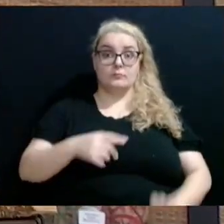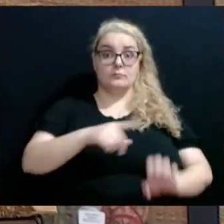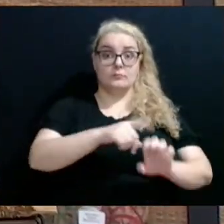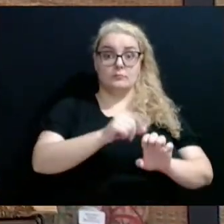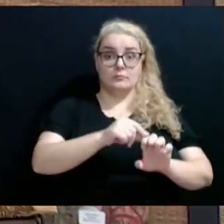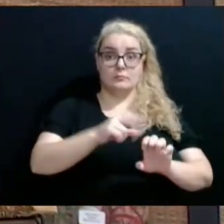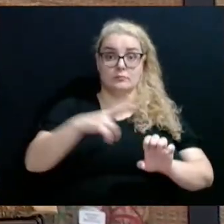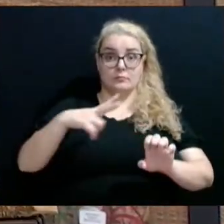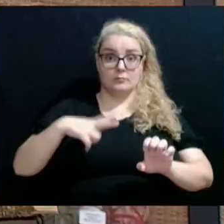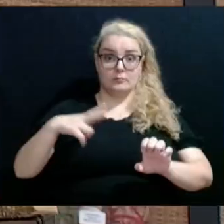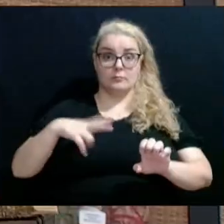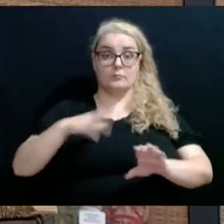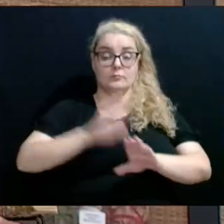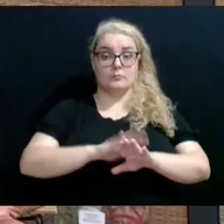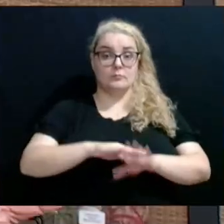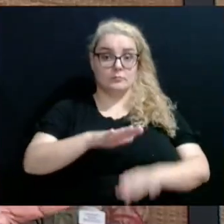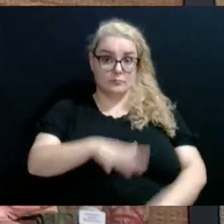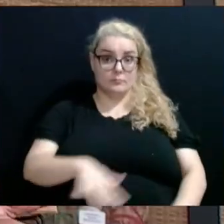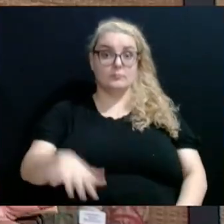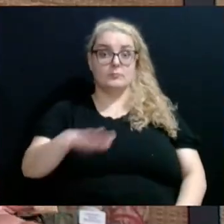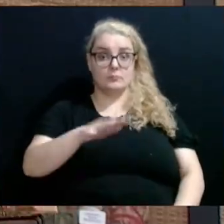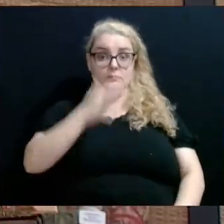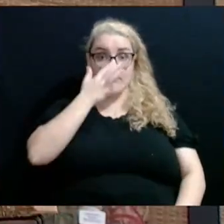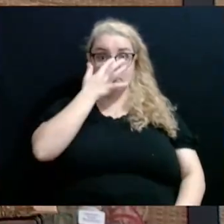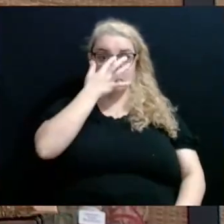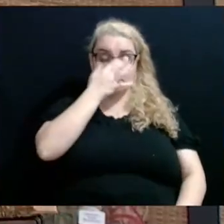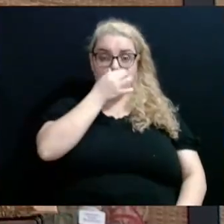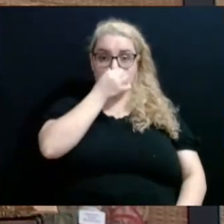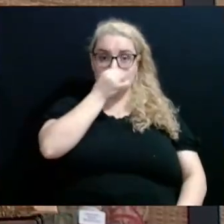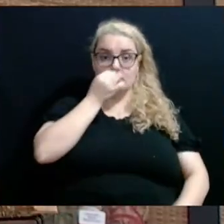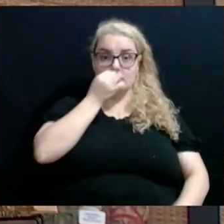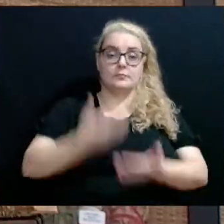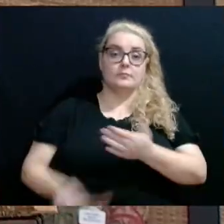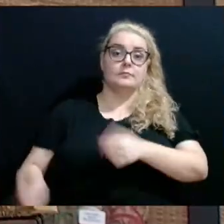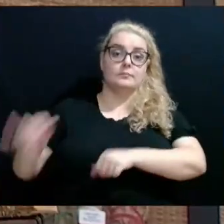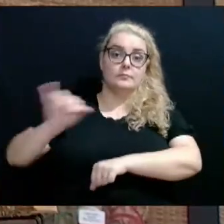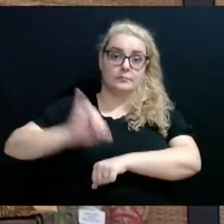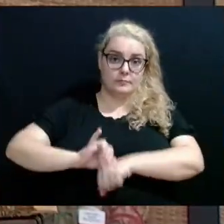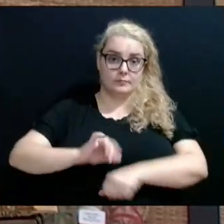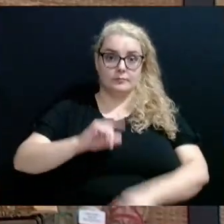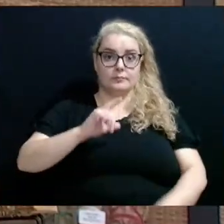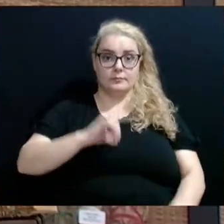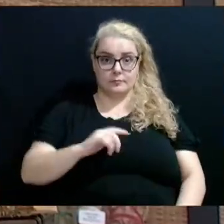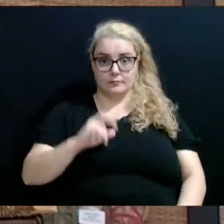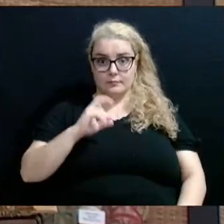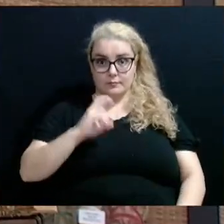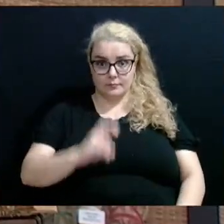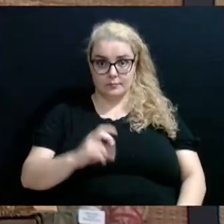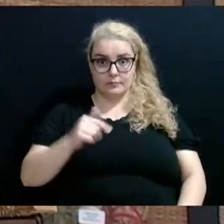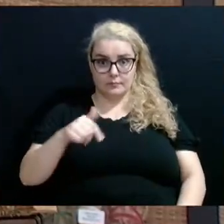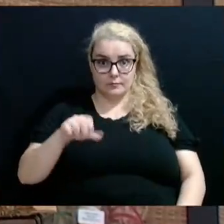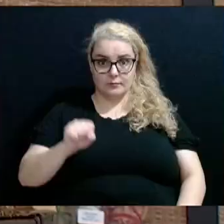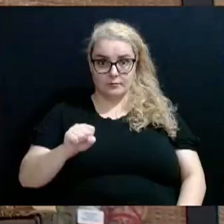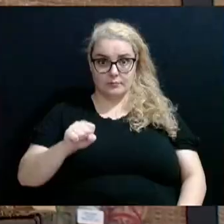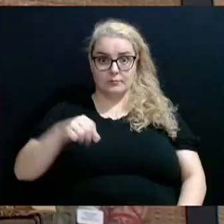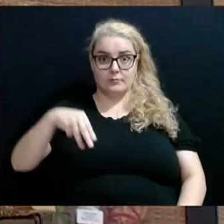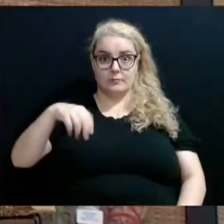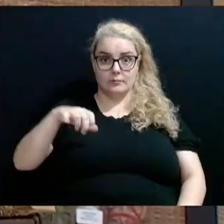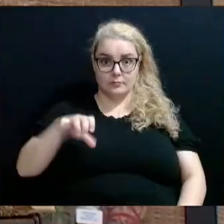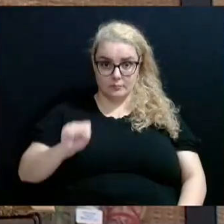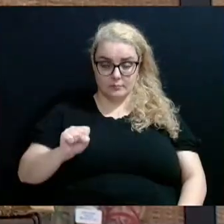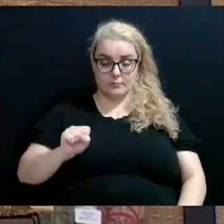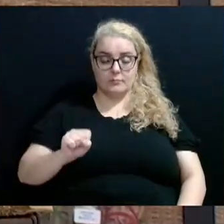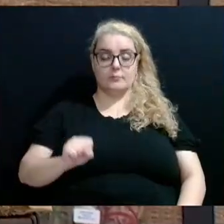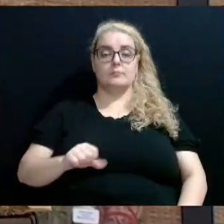que atuam no setor, que só perdem para a capital, que tem 578 MEIs ativos com